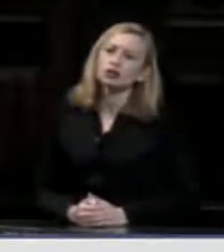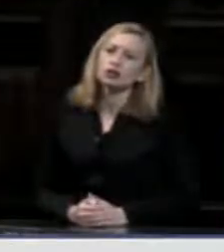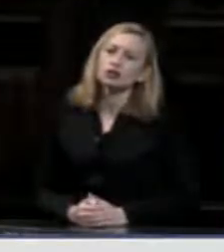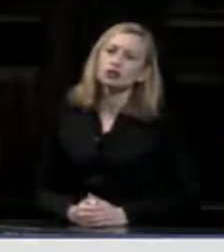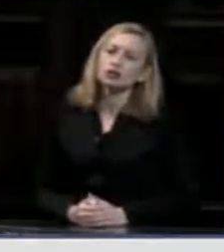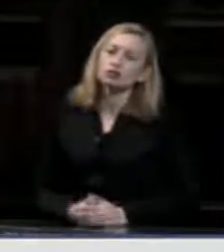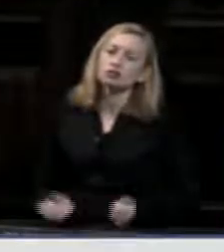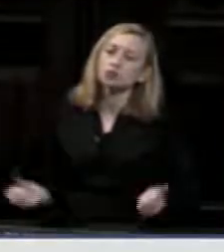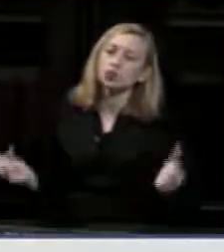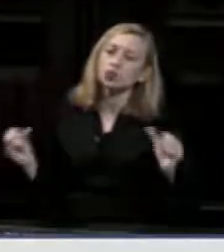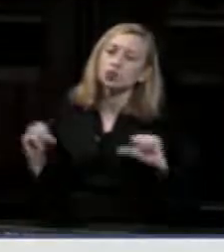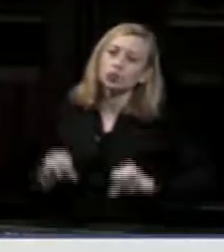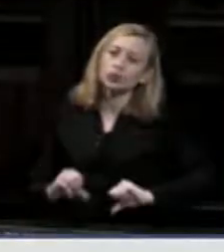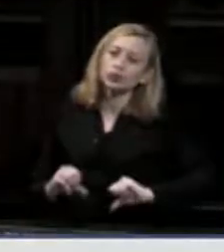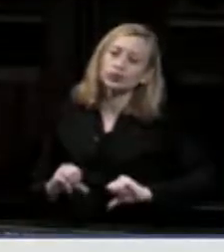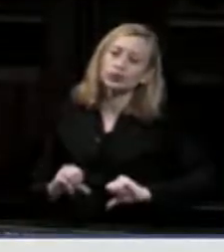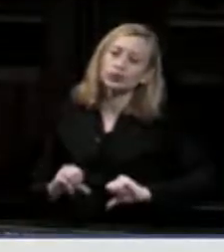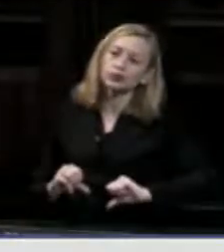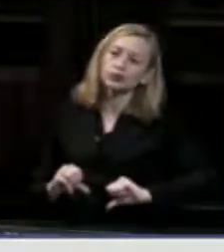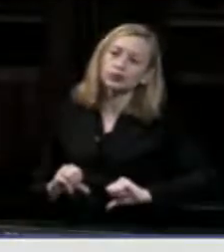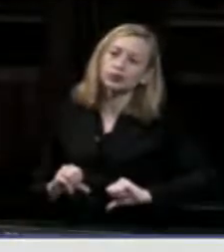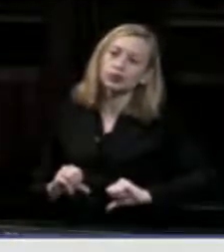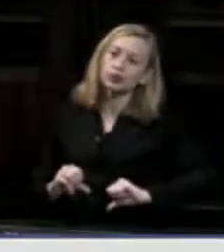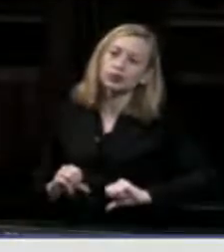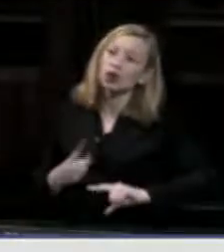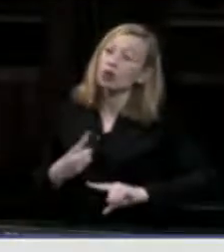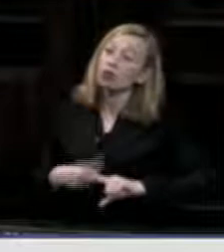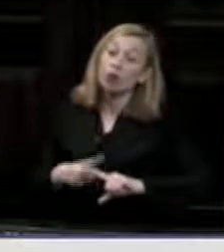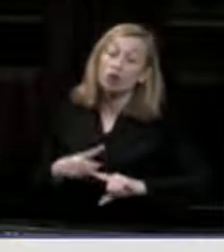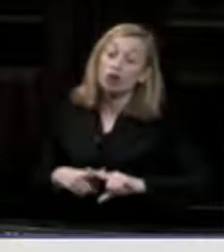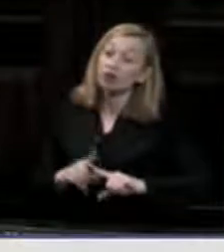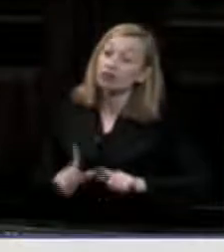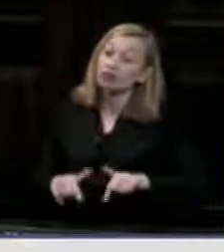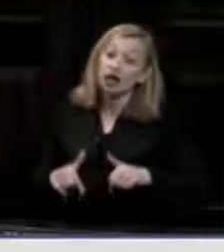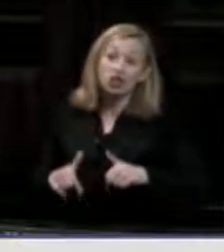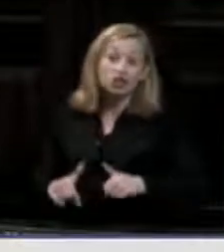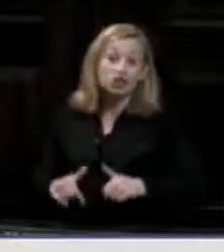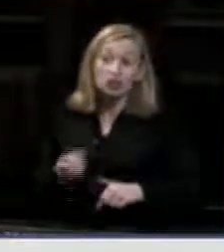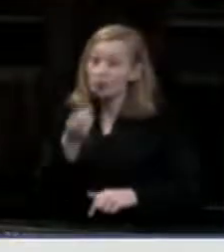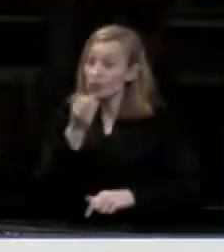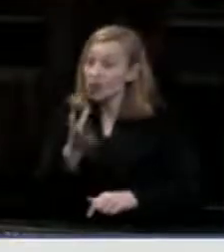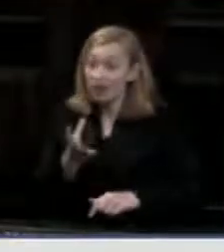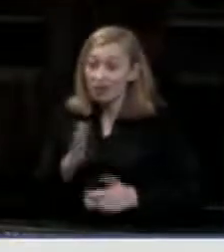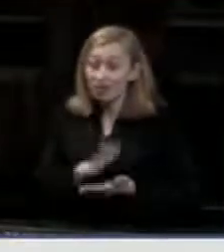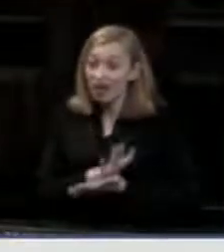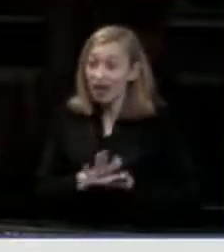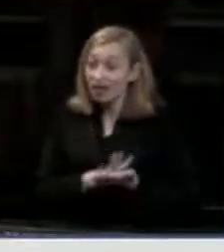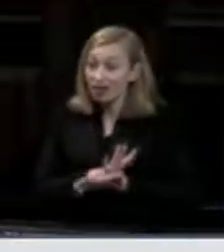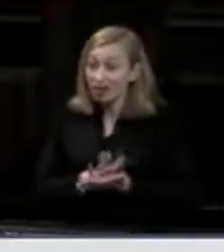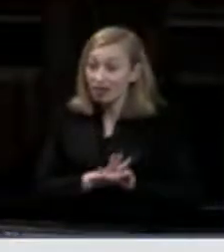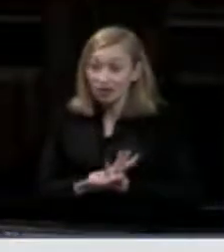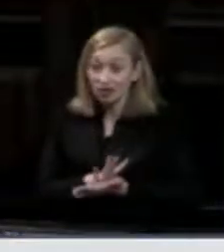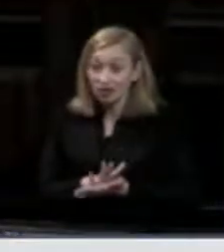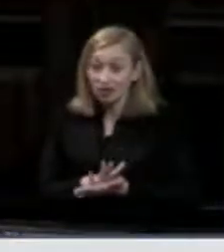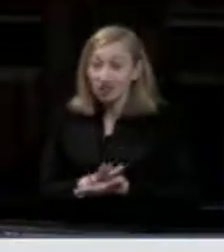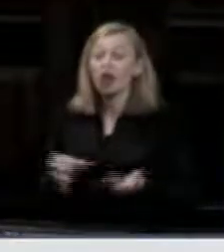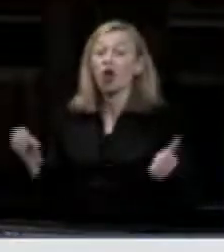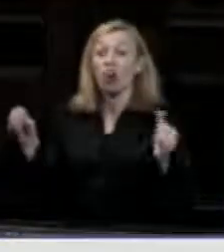de miséria? Porque não está funcionando bem, isto é, está funcionando muito